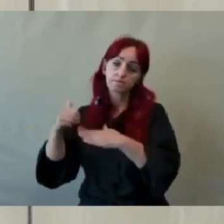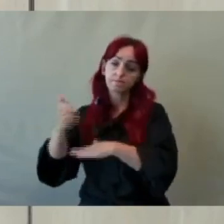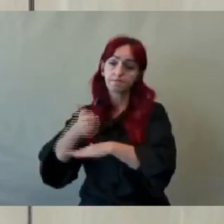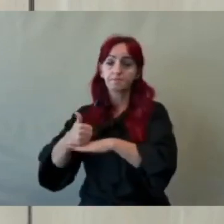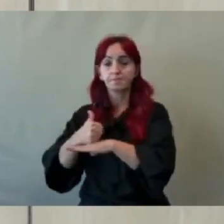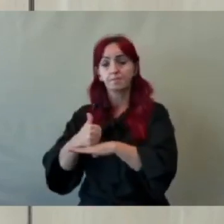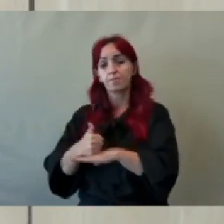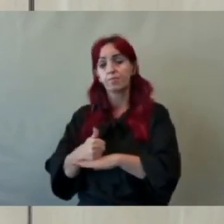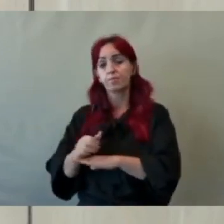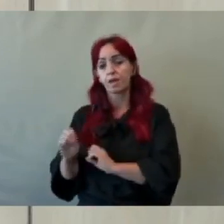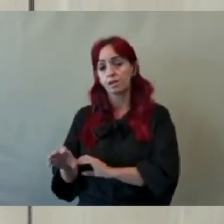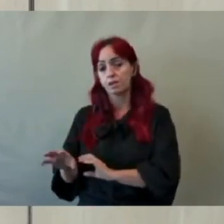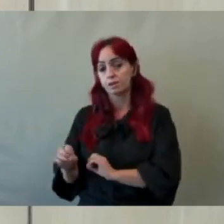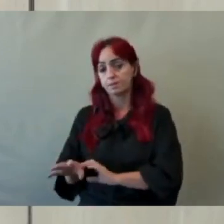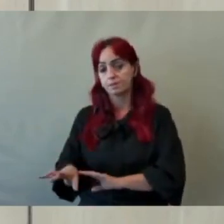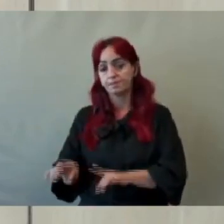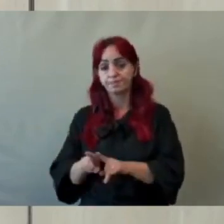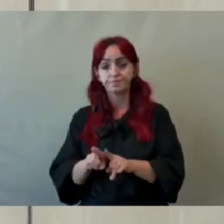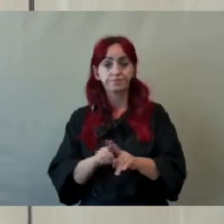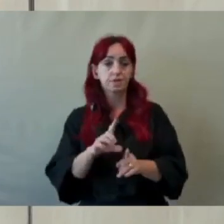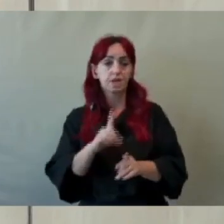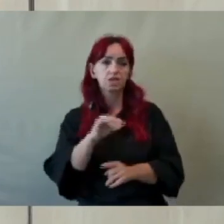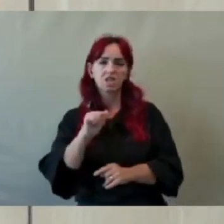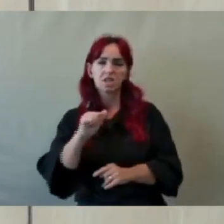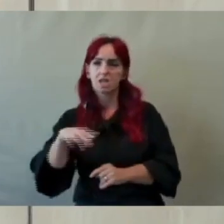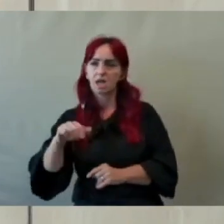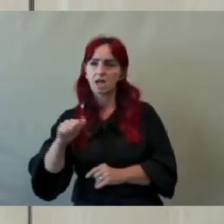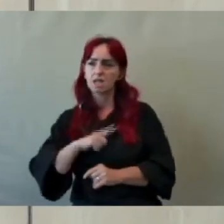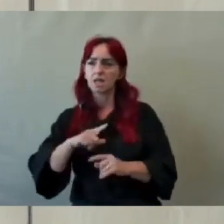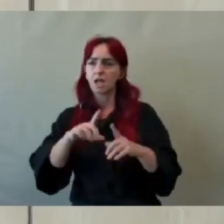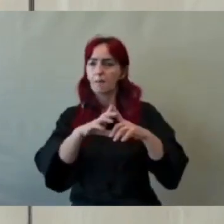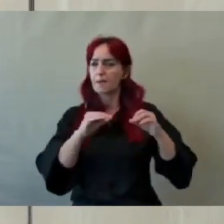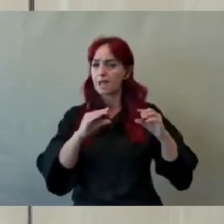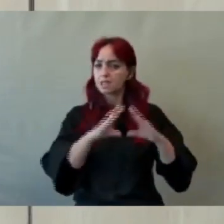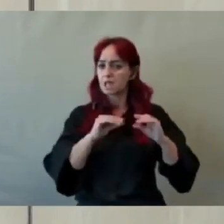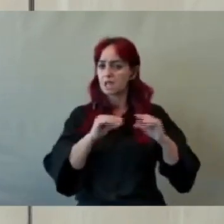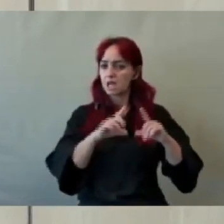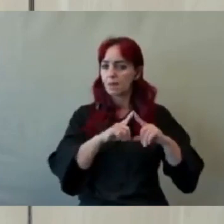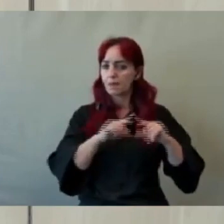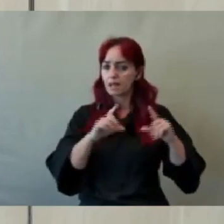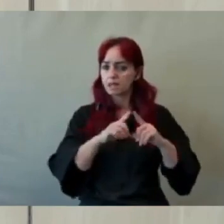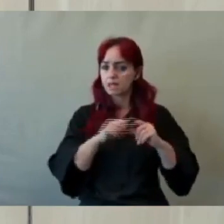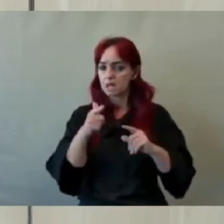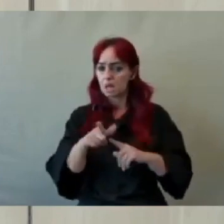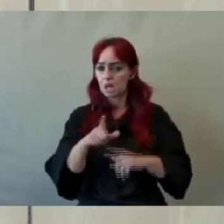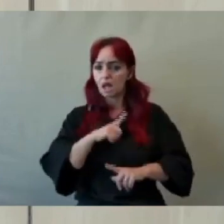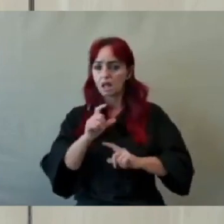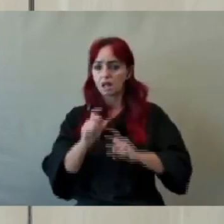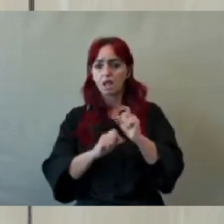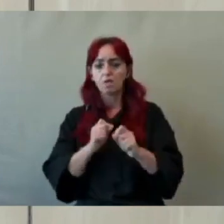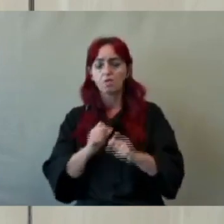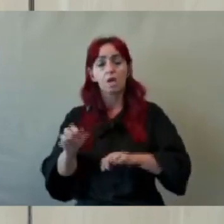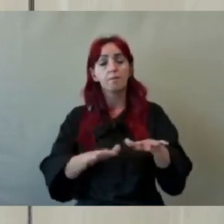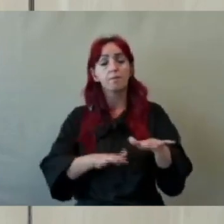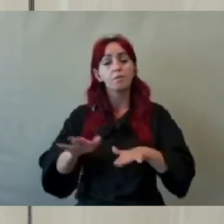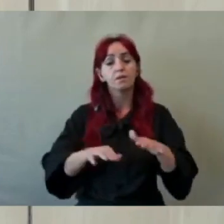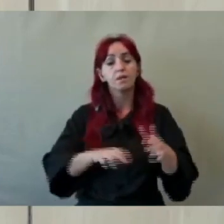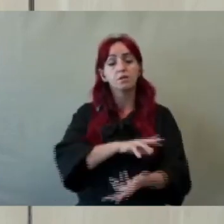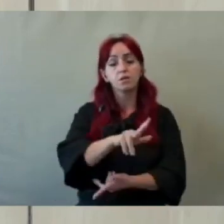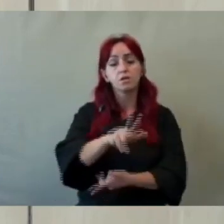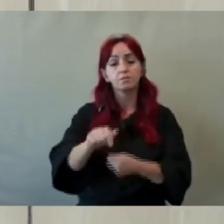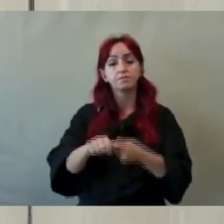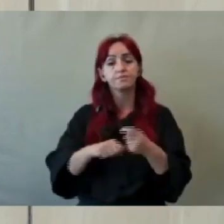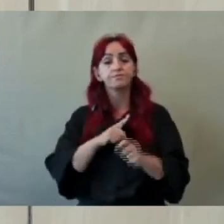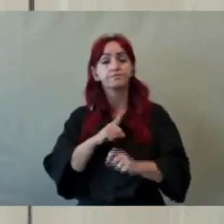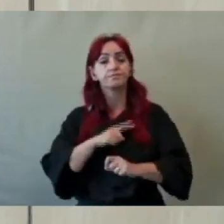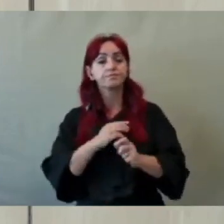educação. A Diana, ela está até em Brasília, professora Maria, você chegou a perguntar, né? Está tendo uma mobilização nacional para ter o piso nacional